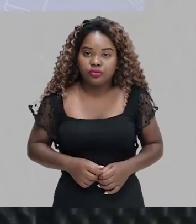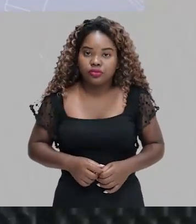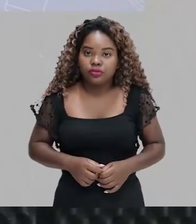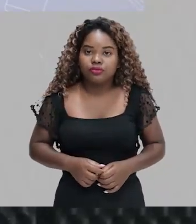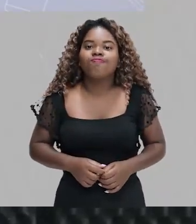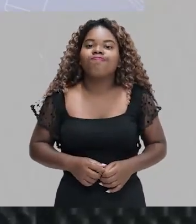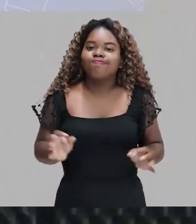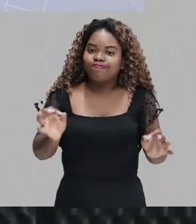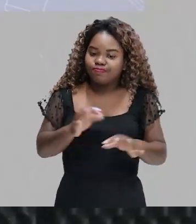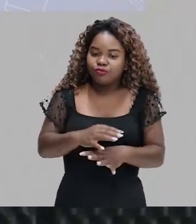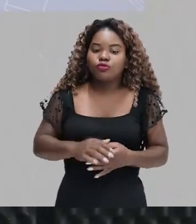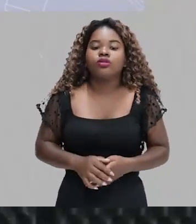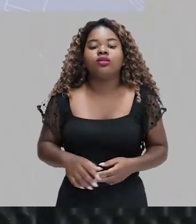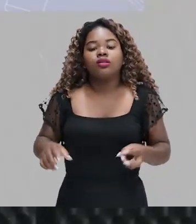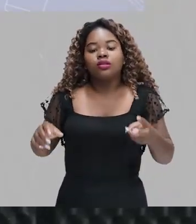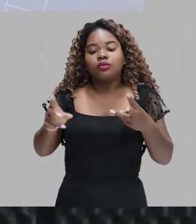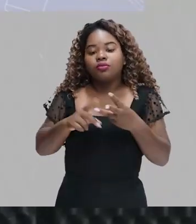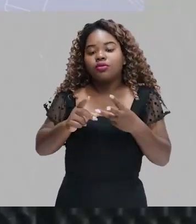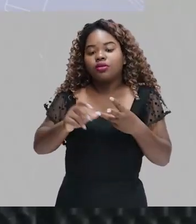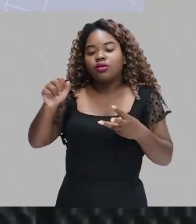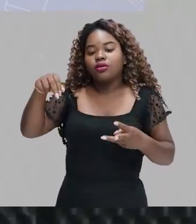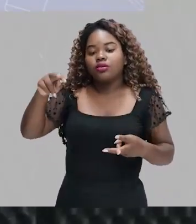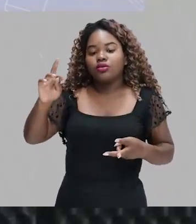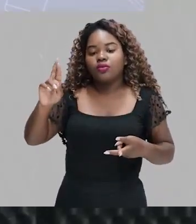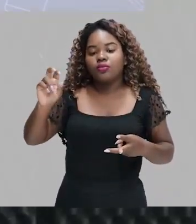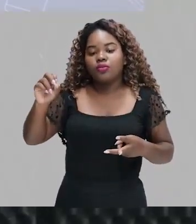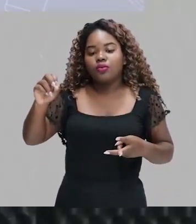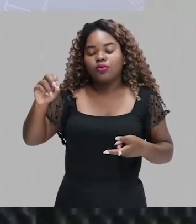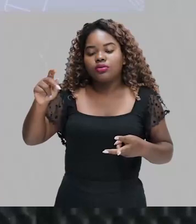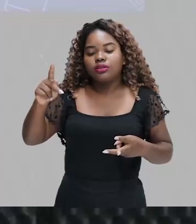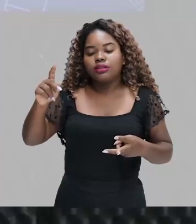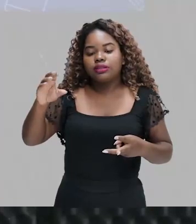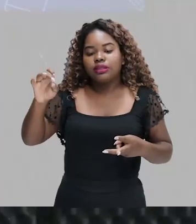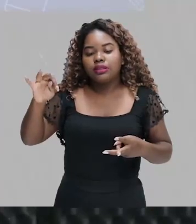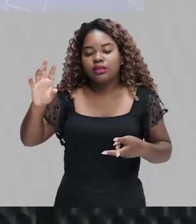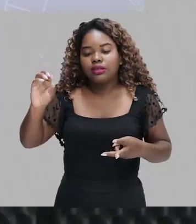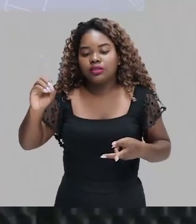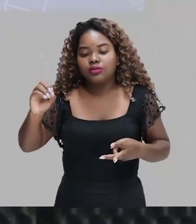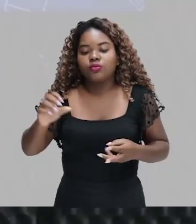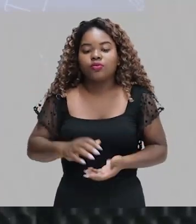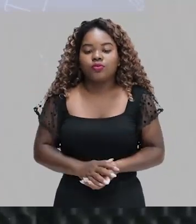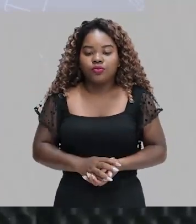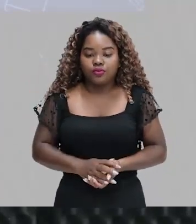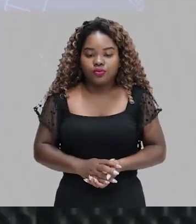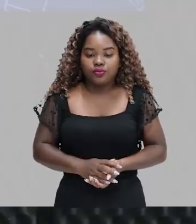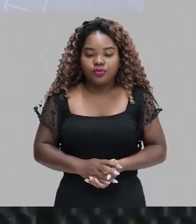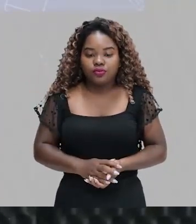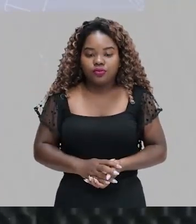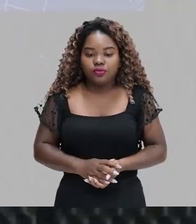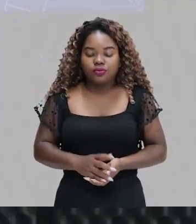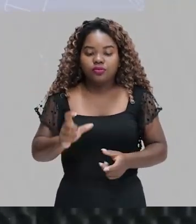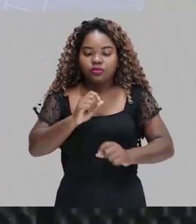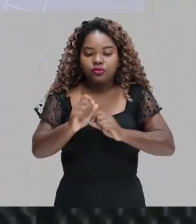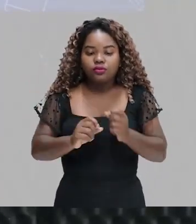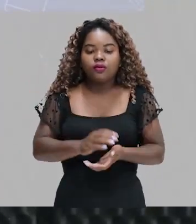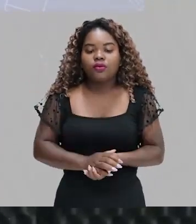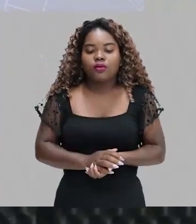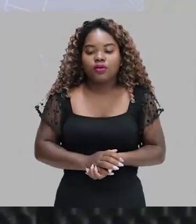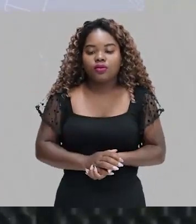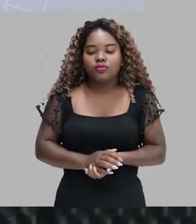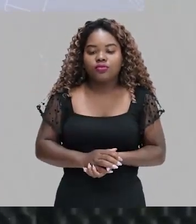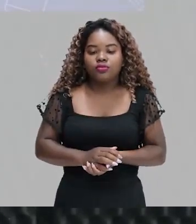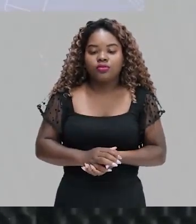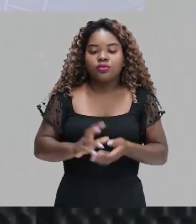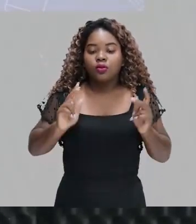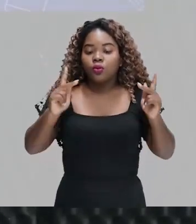representa, pronto. E antropocentrismo, o homem, o ser humano, o homem, não a figura só masculina, né? Não o gênero masculino. O homem